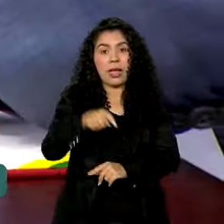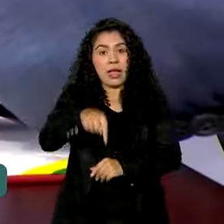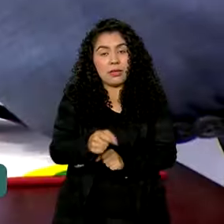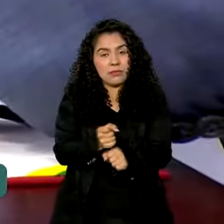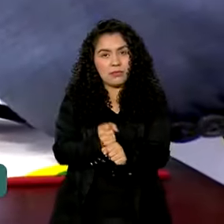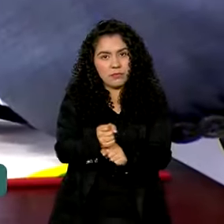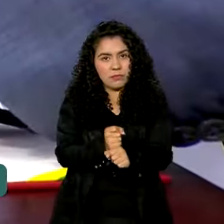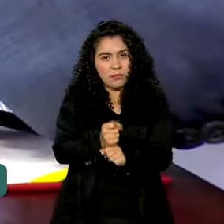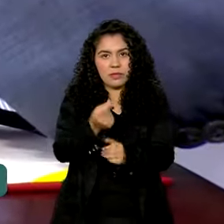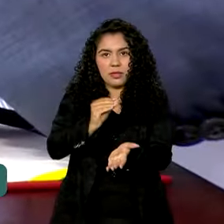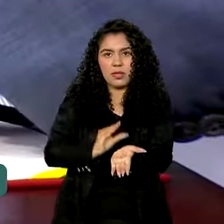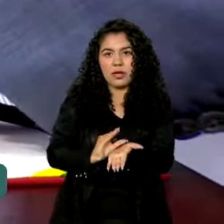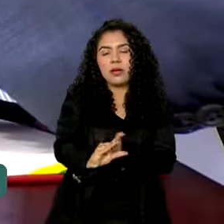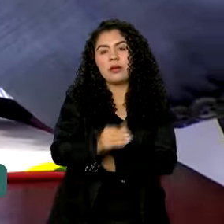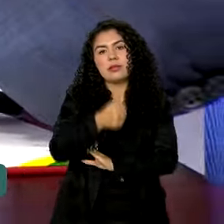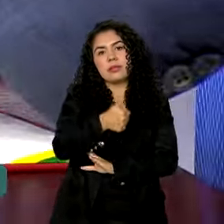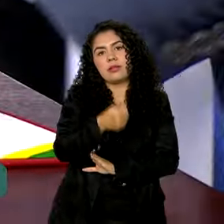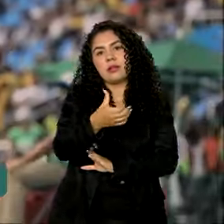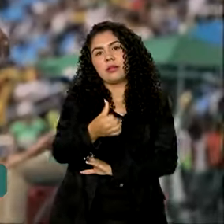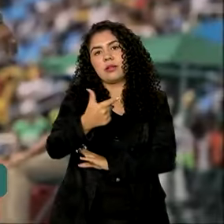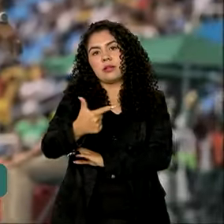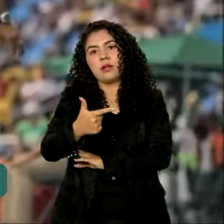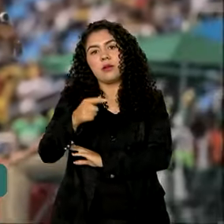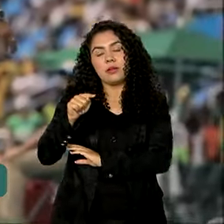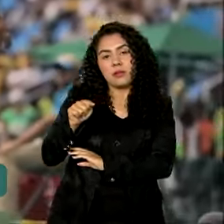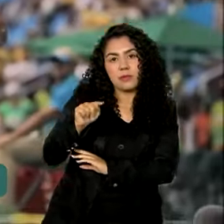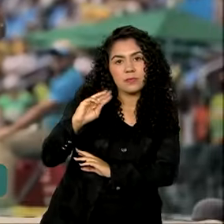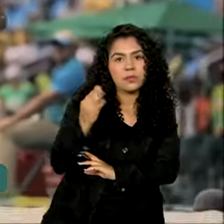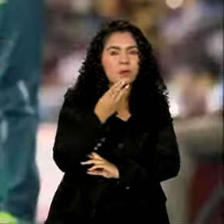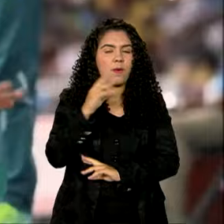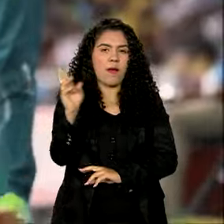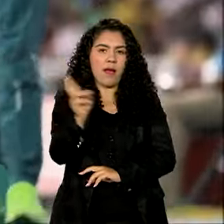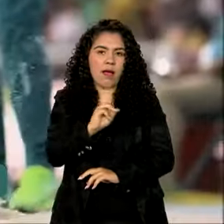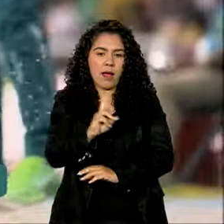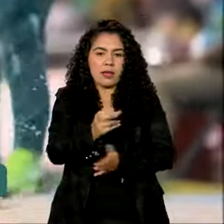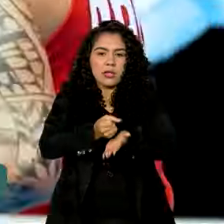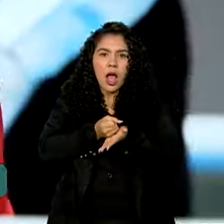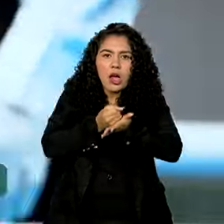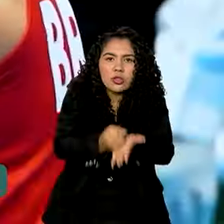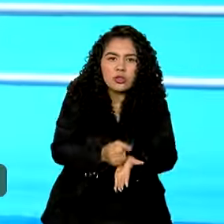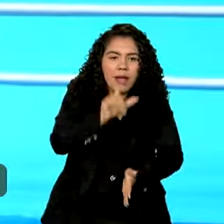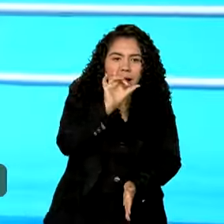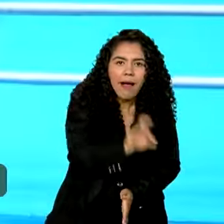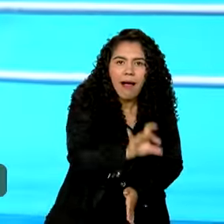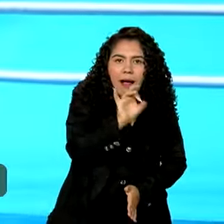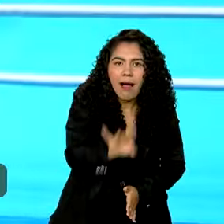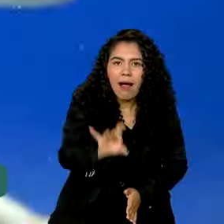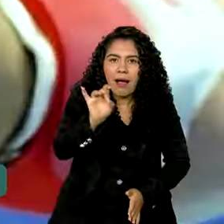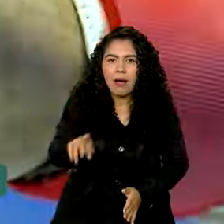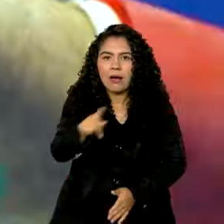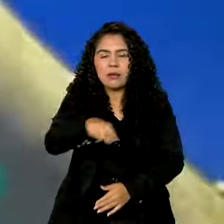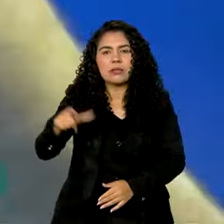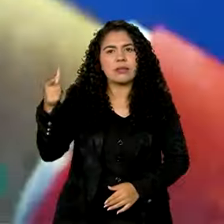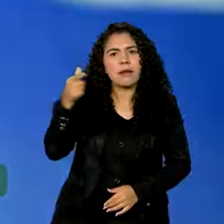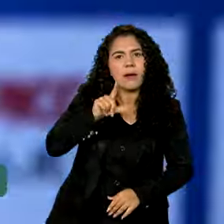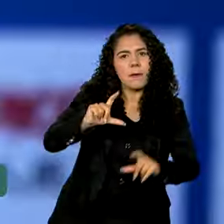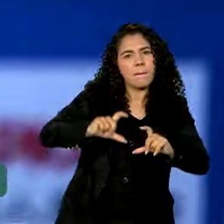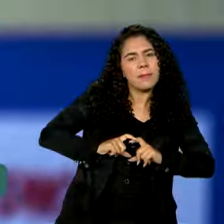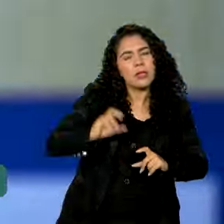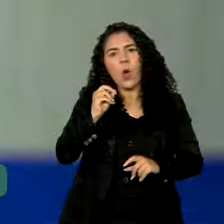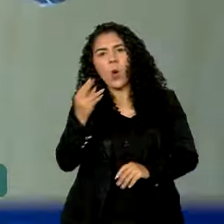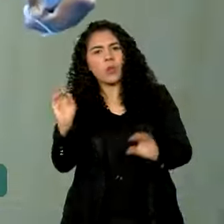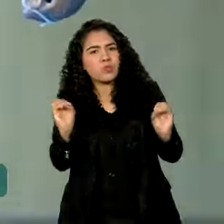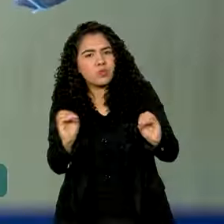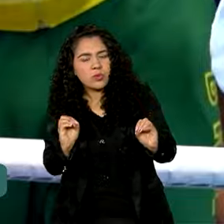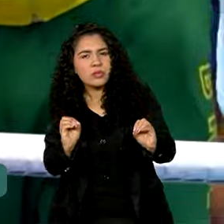de 162 milhões de reais. Recursos que ajudaram cada um deles, com ou sem medalha, a construir sua